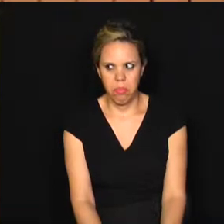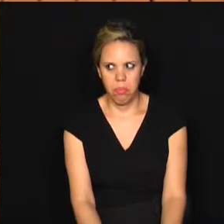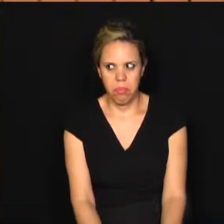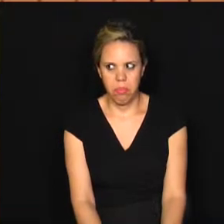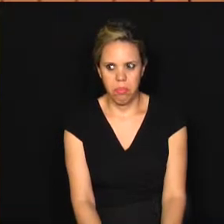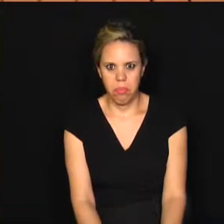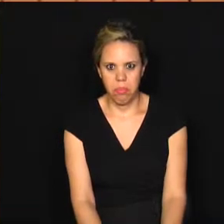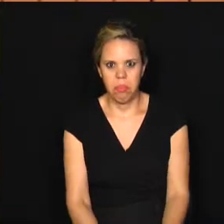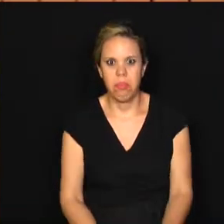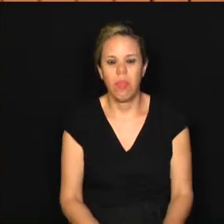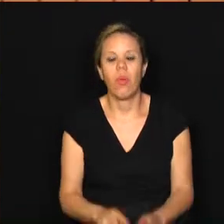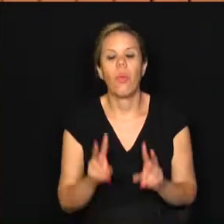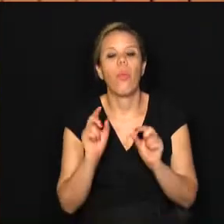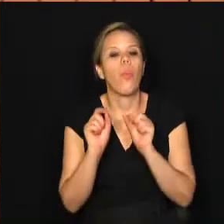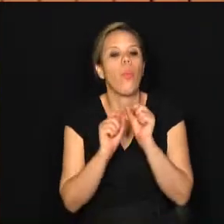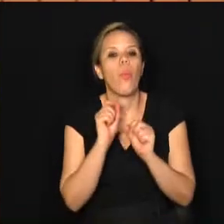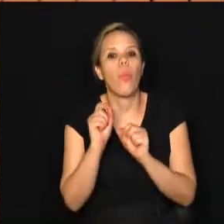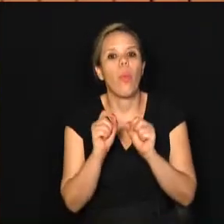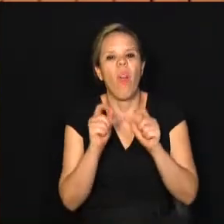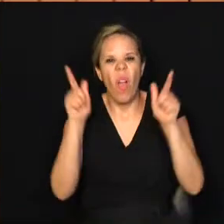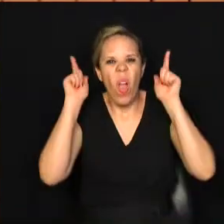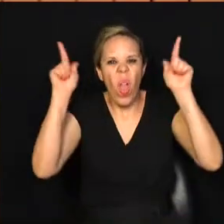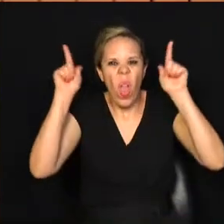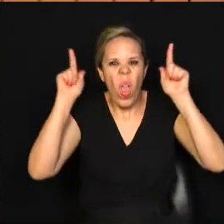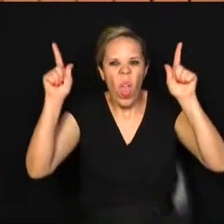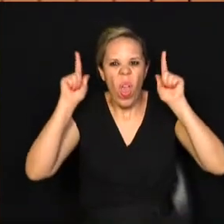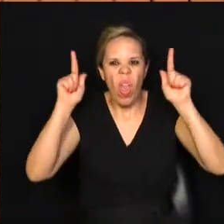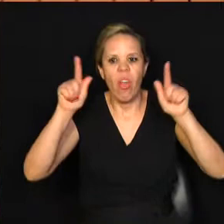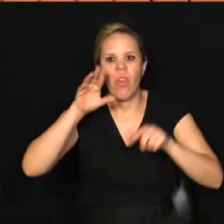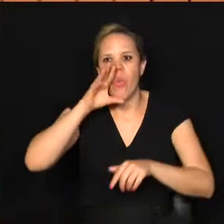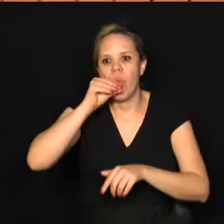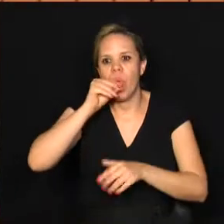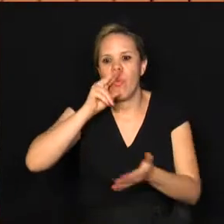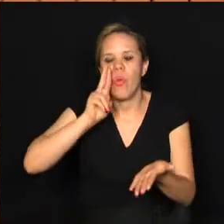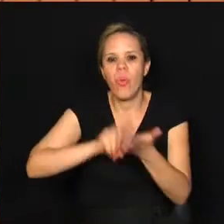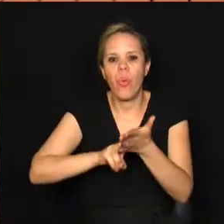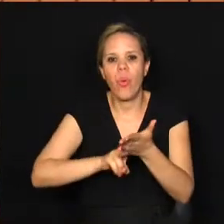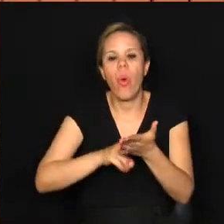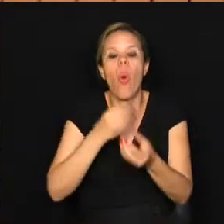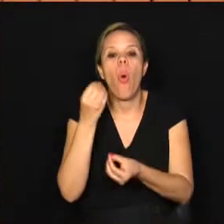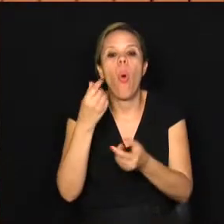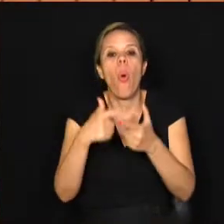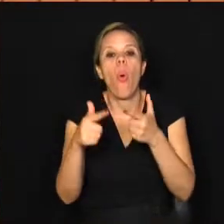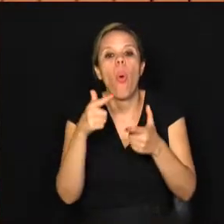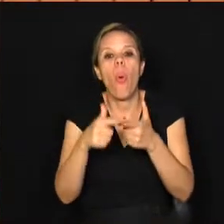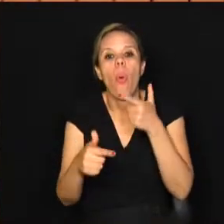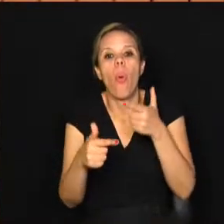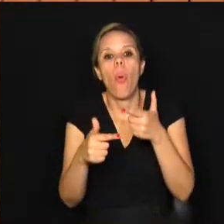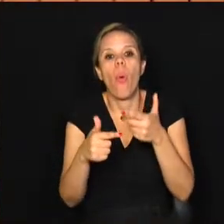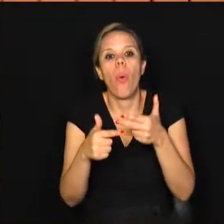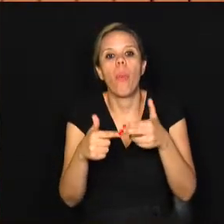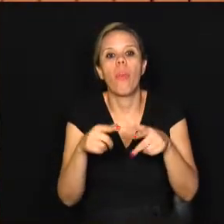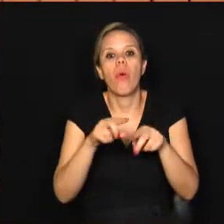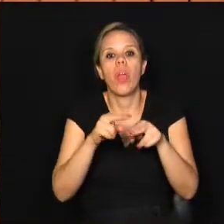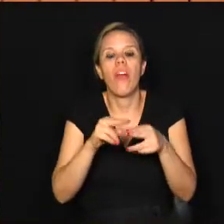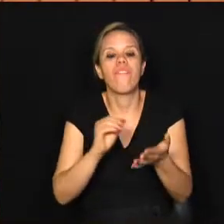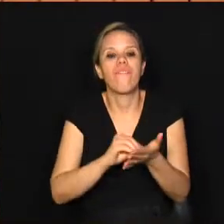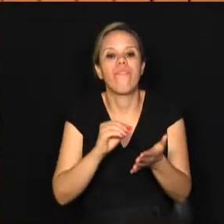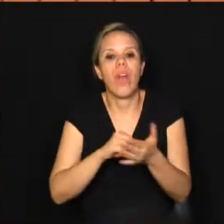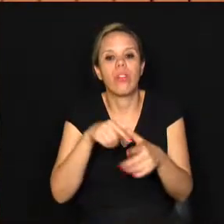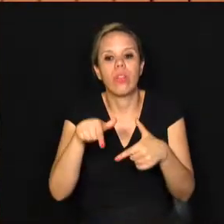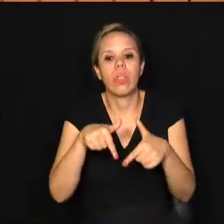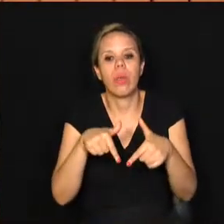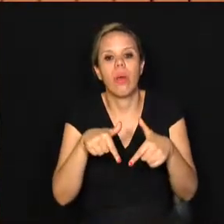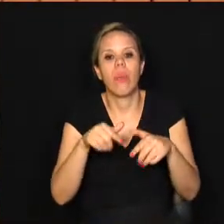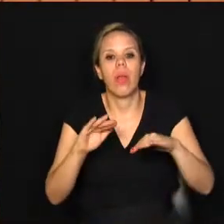A respeito da greve dos trabalhadores do Correio, a precarização desses serviços na periferia